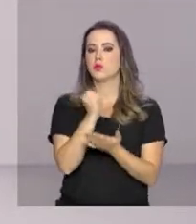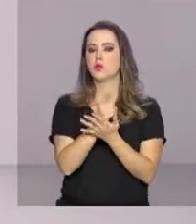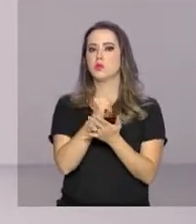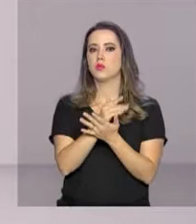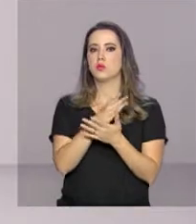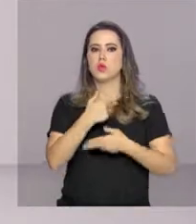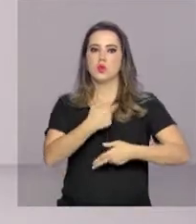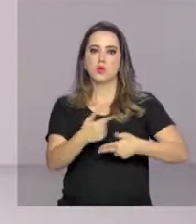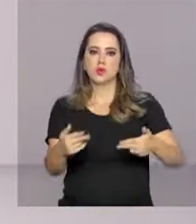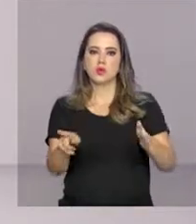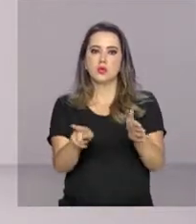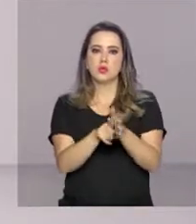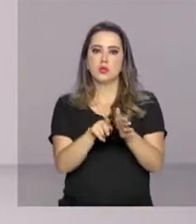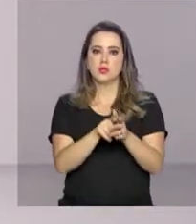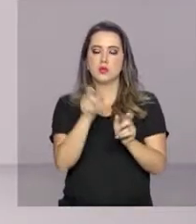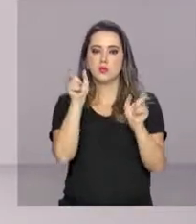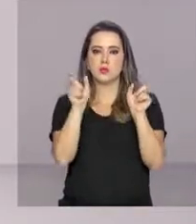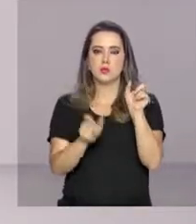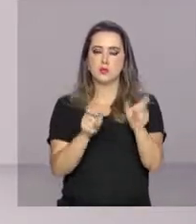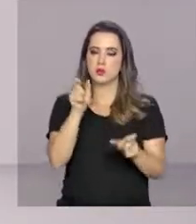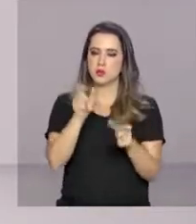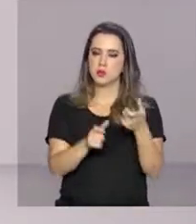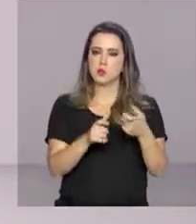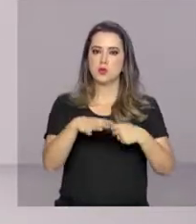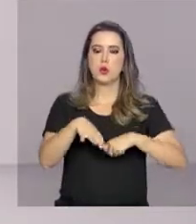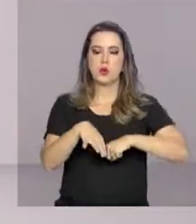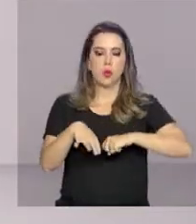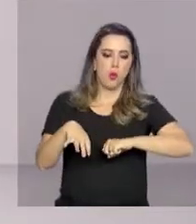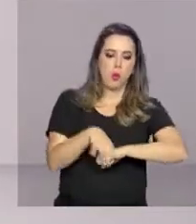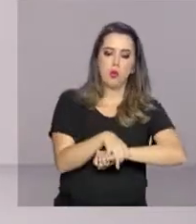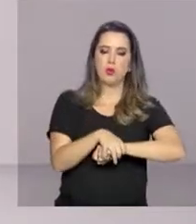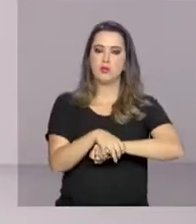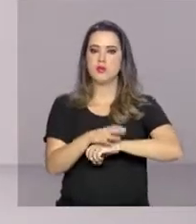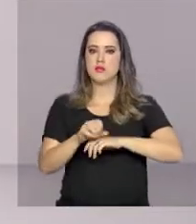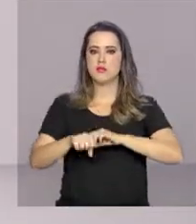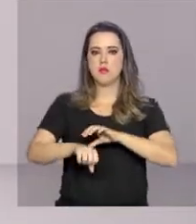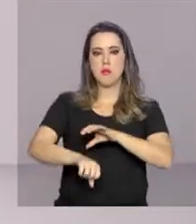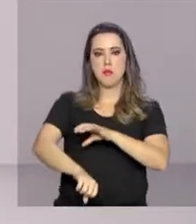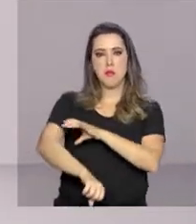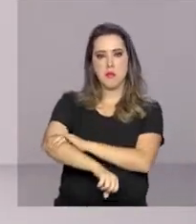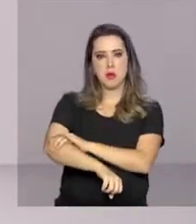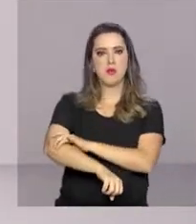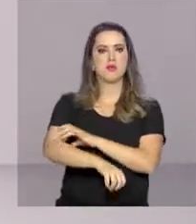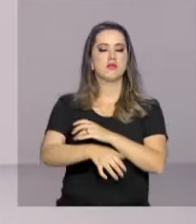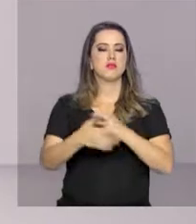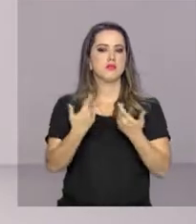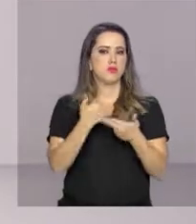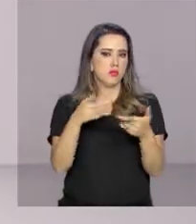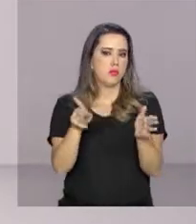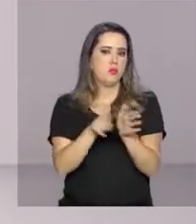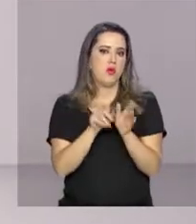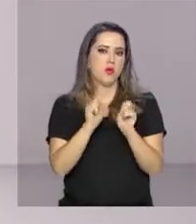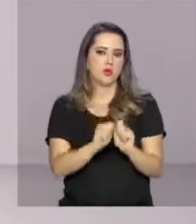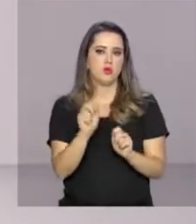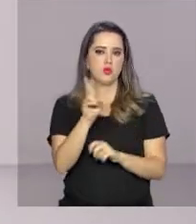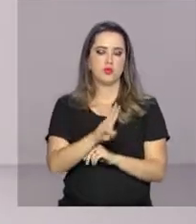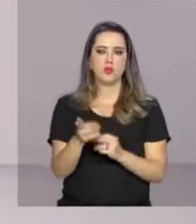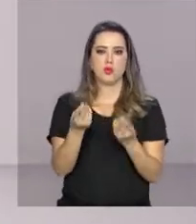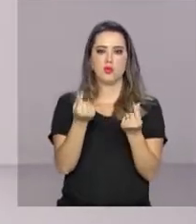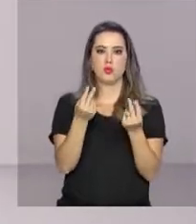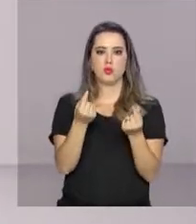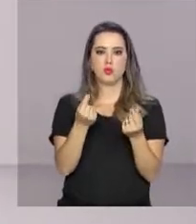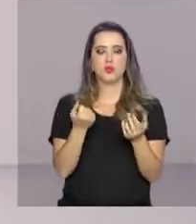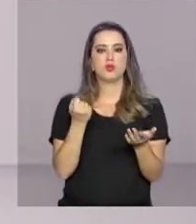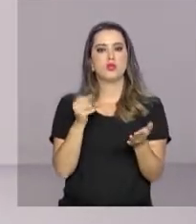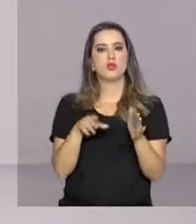para a compra de órteses e próteses para o próprio trabalhador. O valor será limitado ao saldo da conta e ao